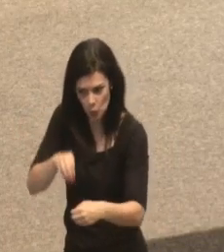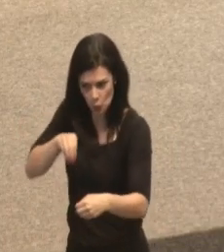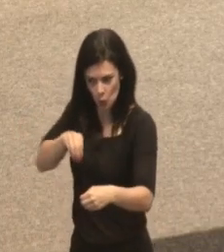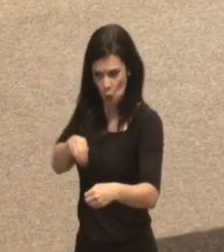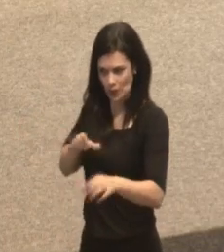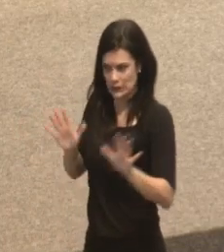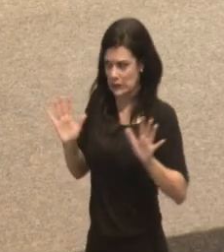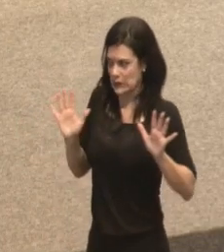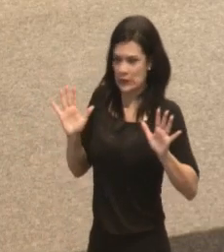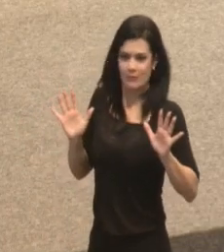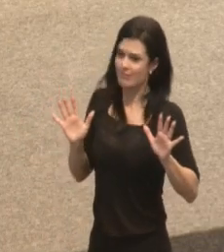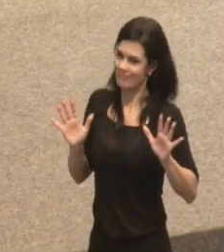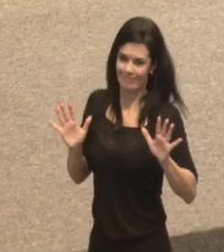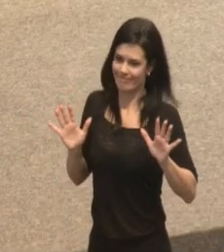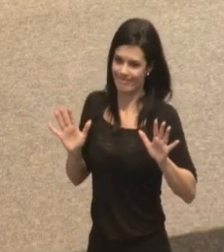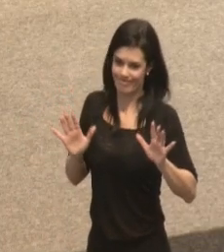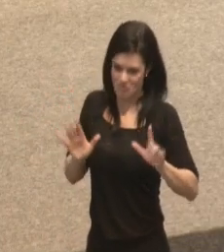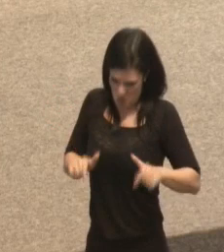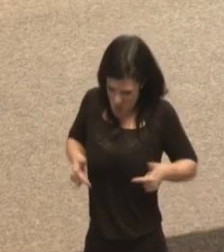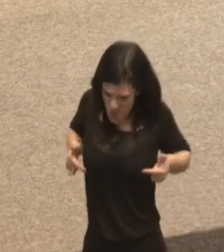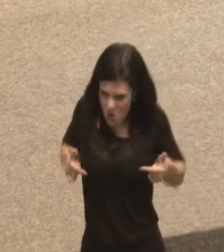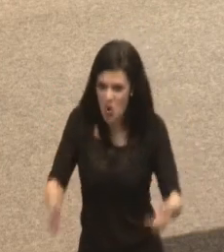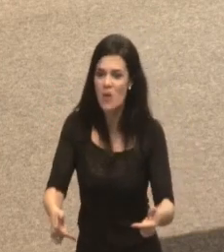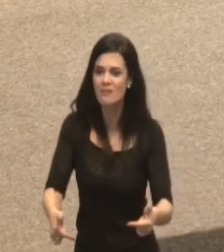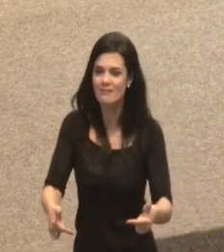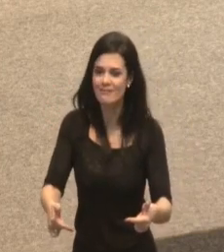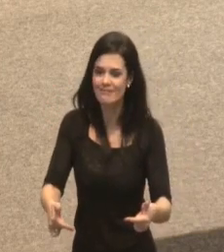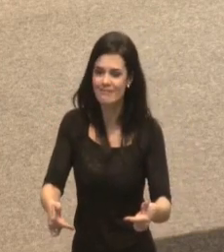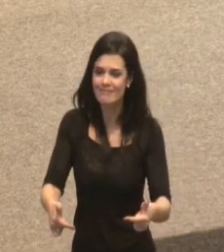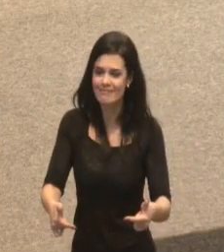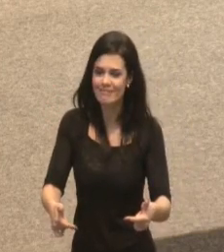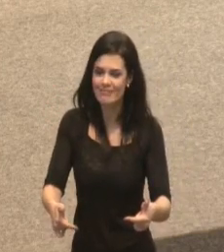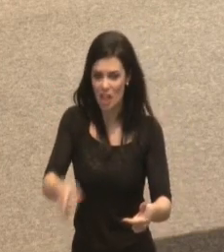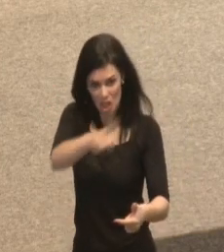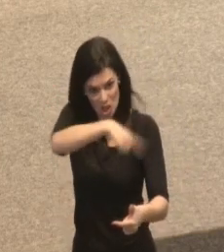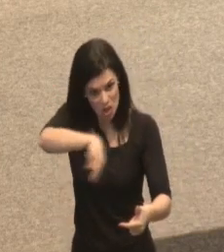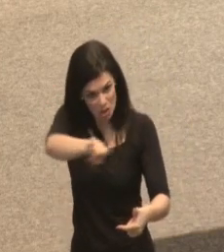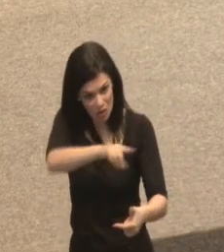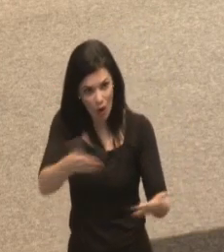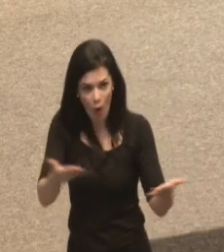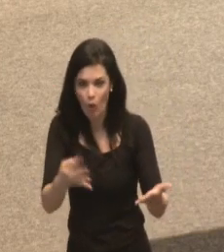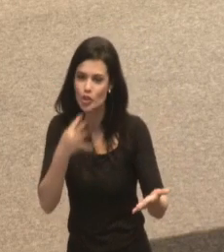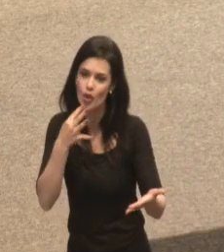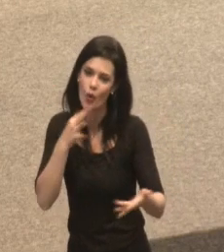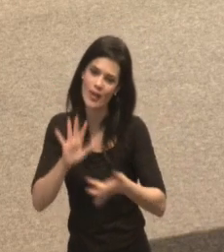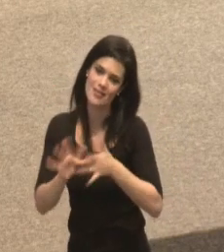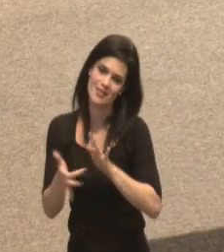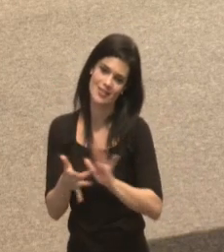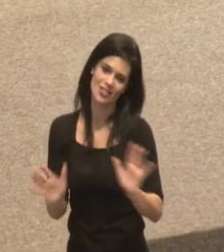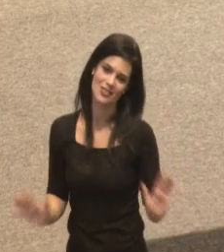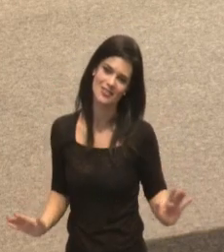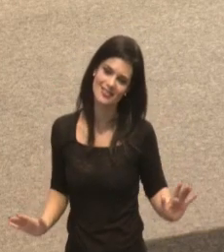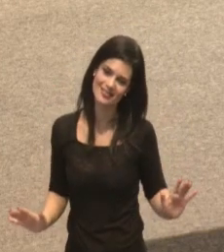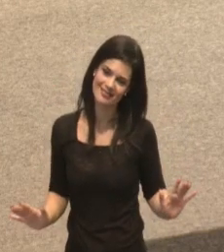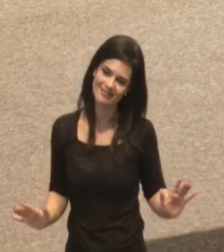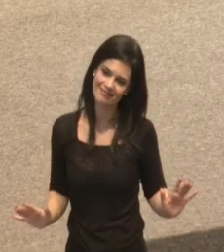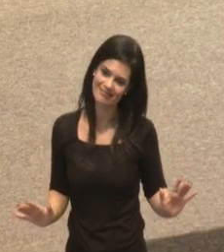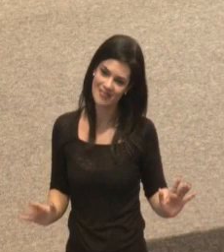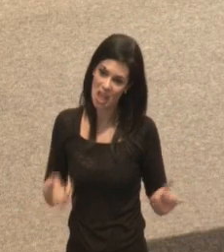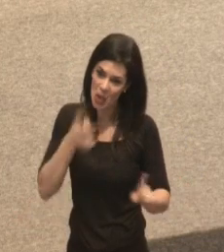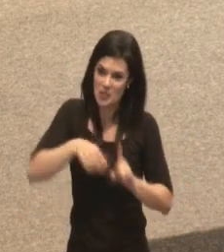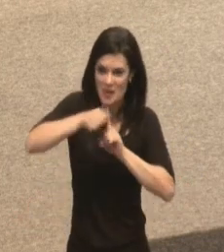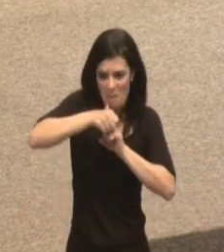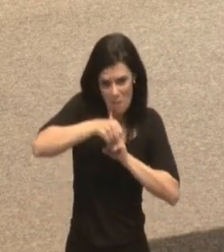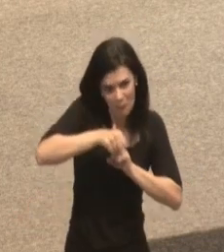E essa palavra só chegou em nós porque pessoas permitiram que Cristo vivesse nelas, e elas se multiplicaram, e essa mensagem foi